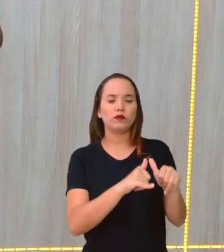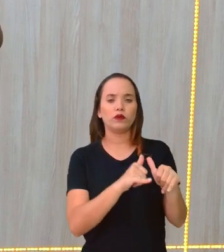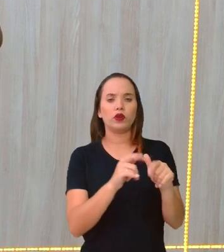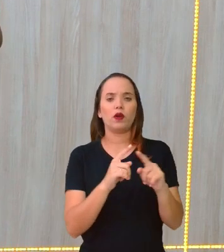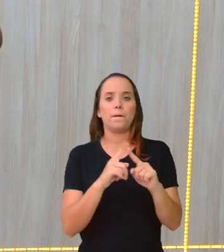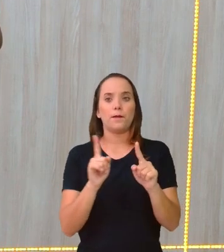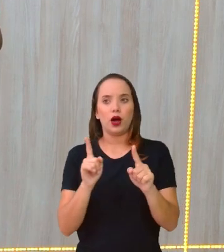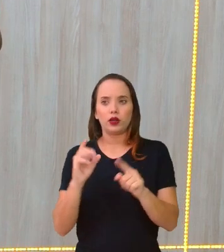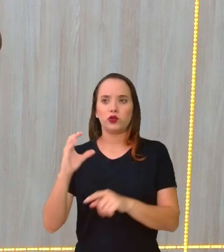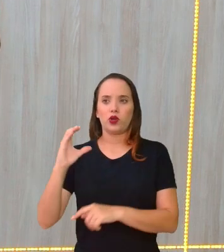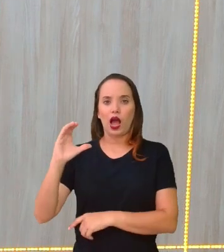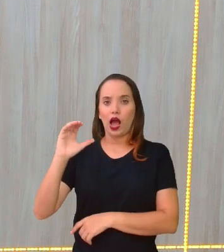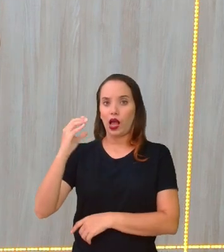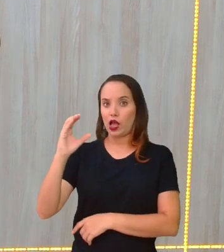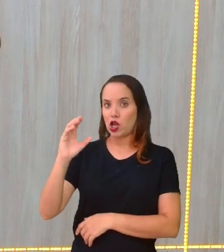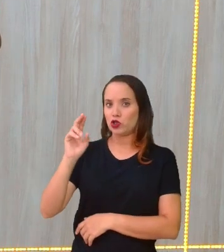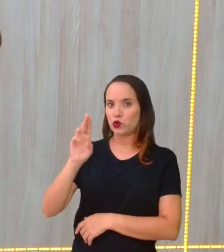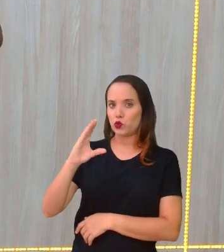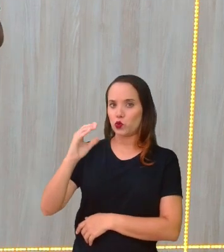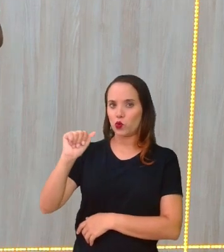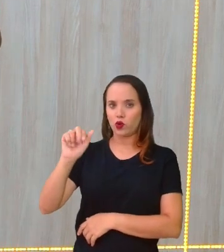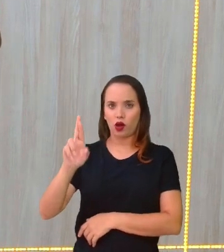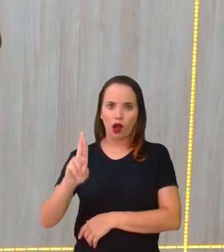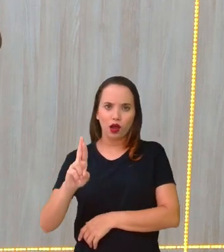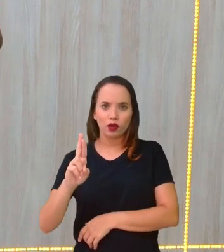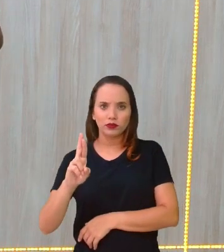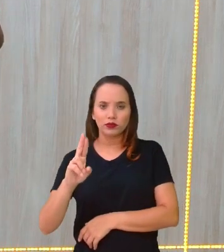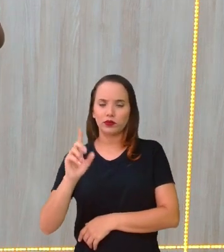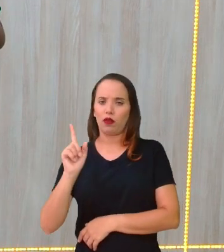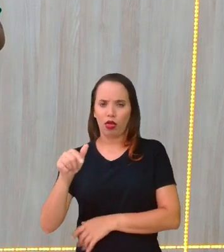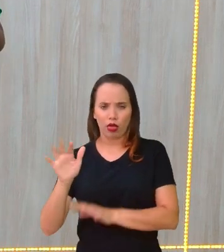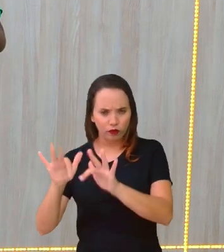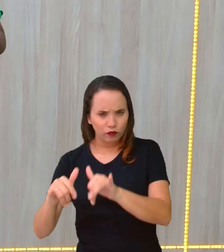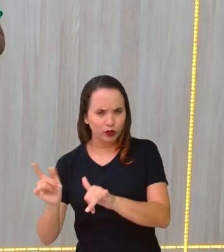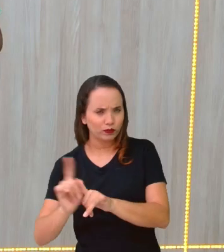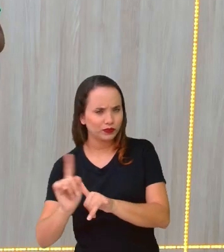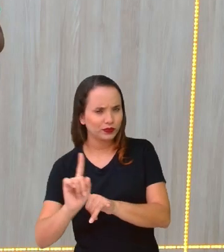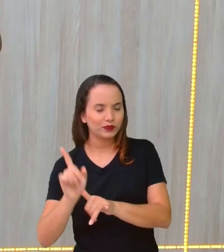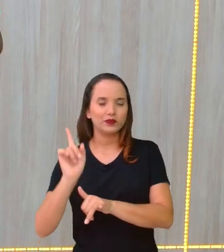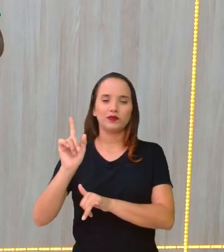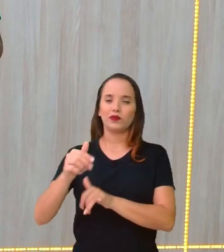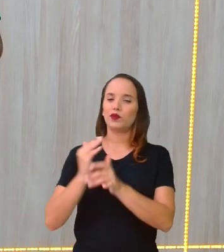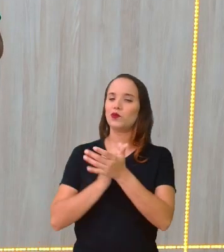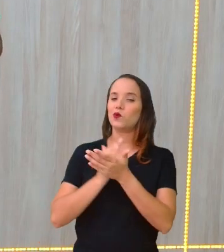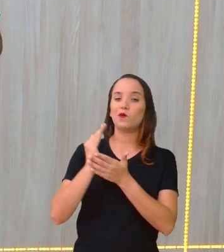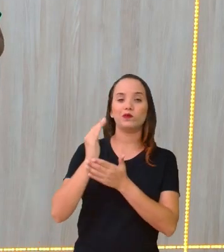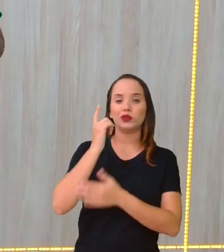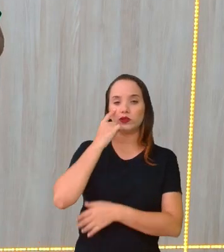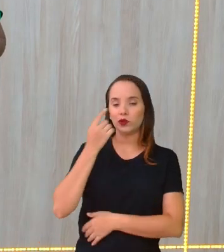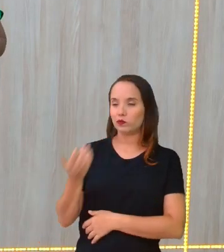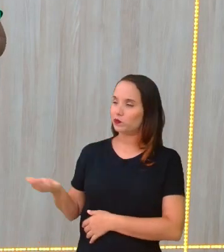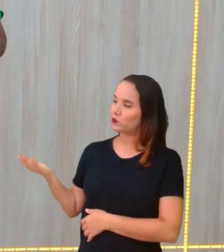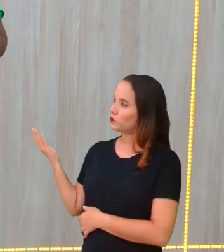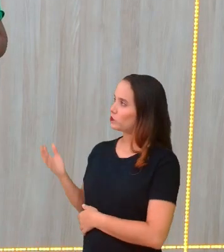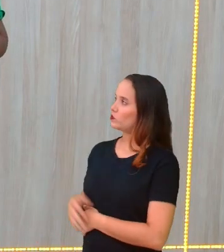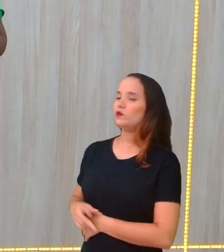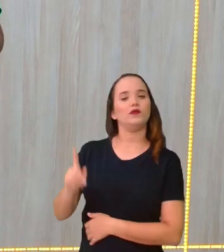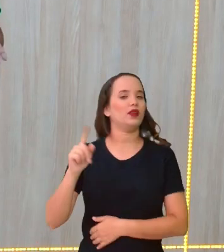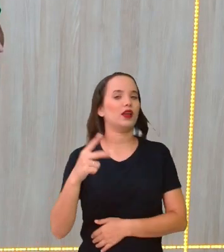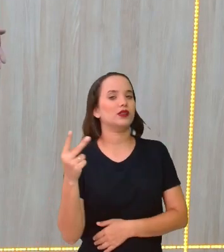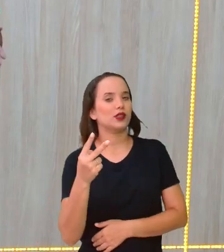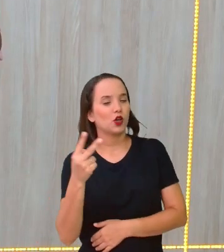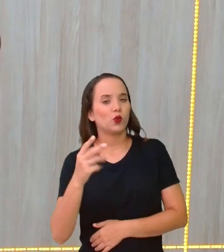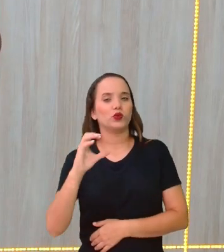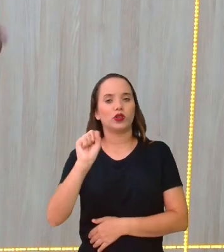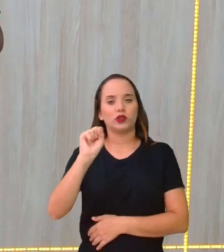de açucarado, açúcar, não foi no fim não, tá? Tá logo ali, lá, na segunda sílaba.